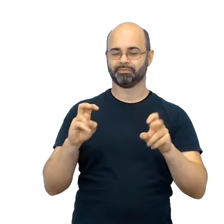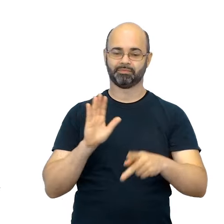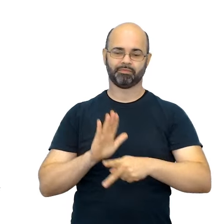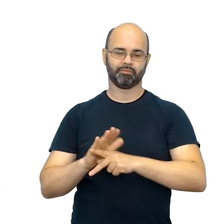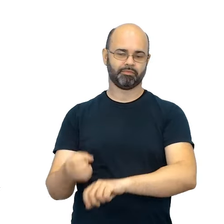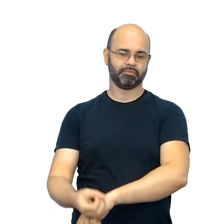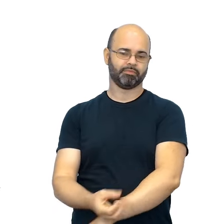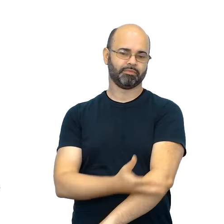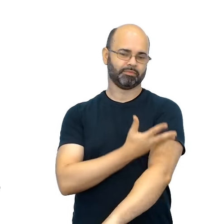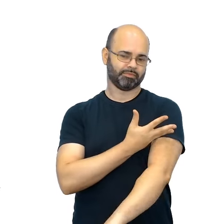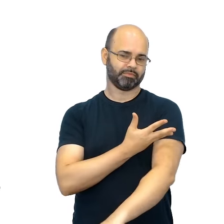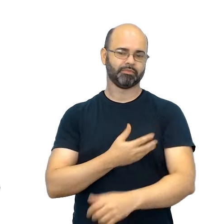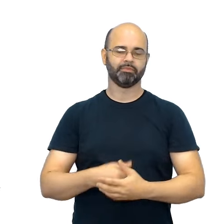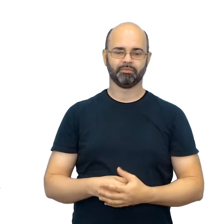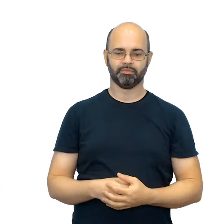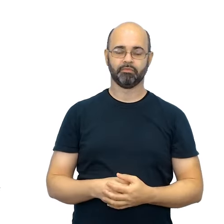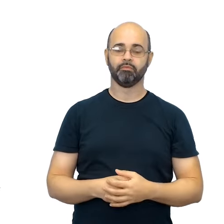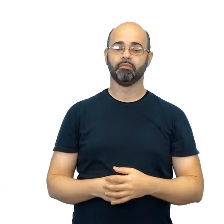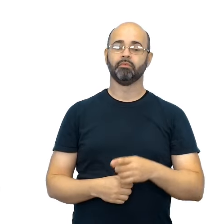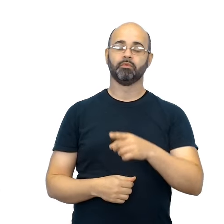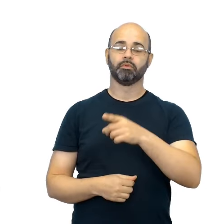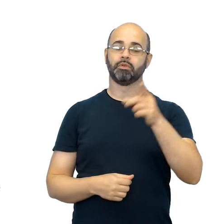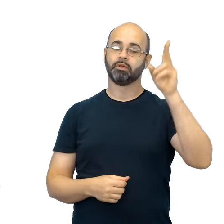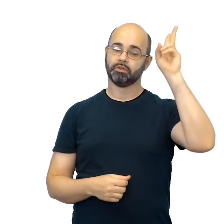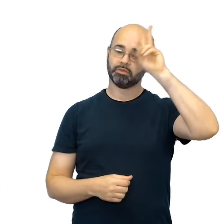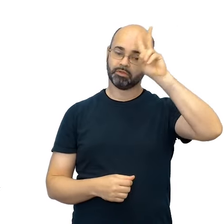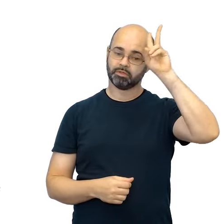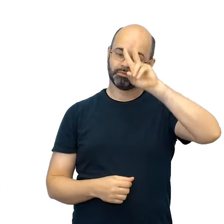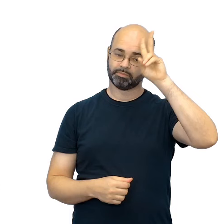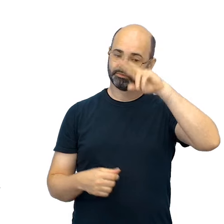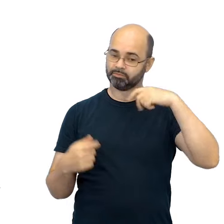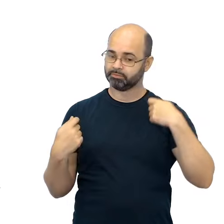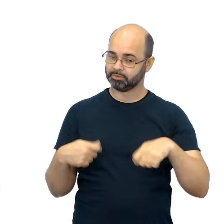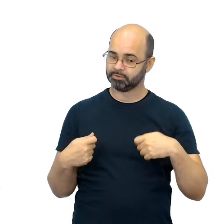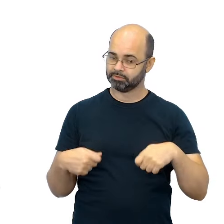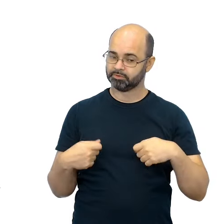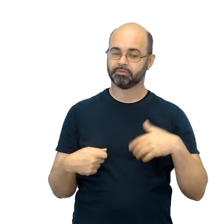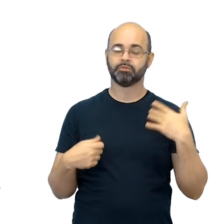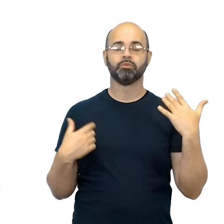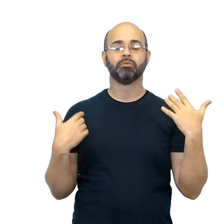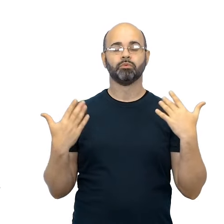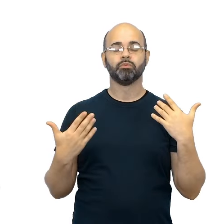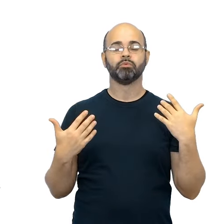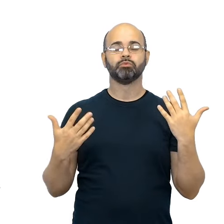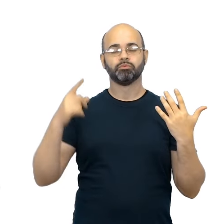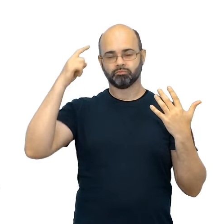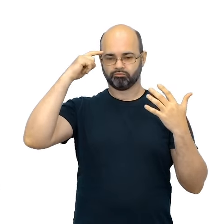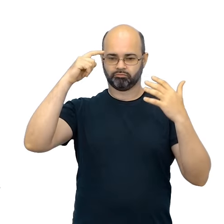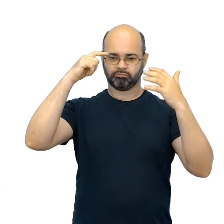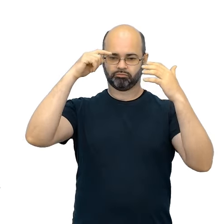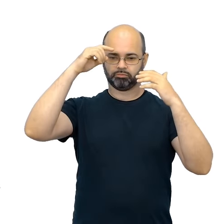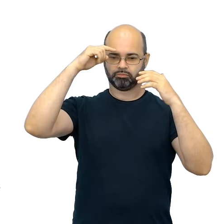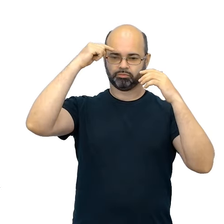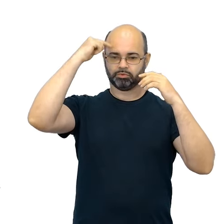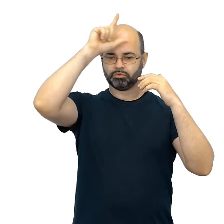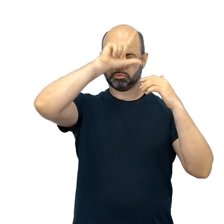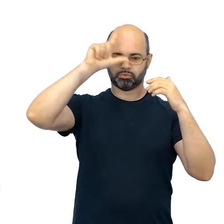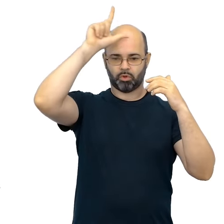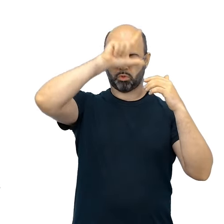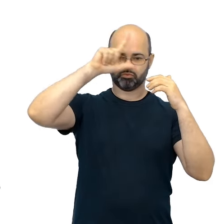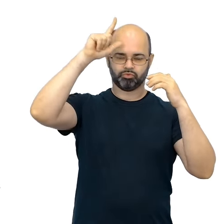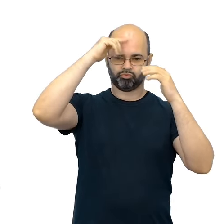emocional, cabe relembrar que quando nós estamos falando da construção do raciocínio lógico, quando